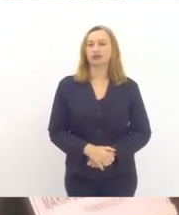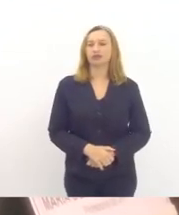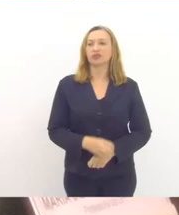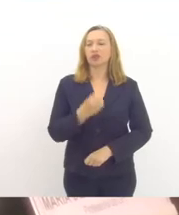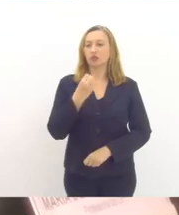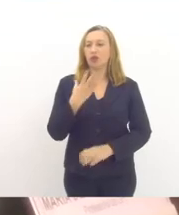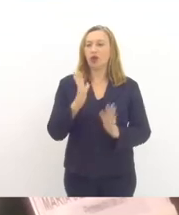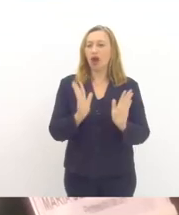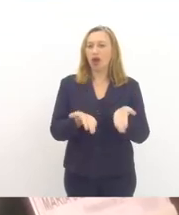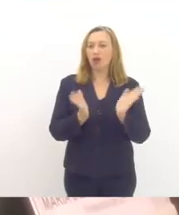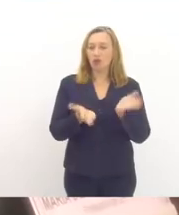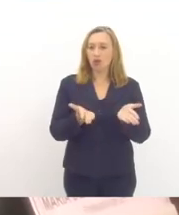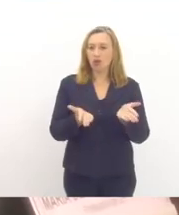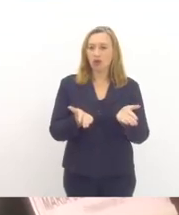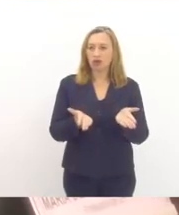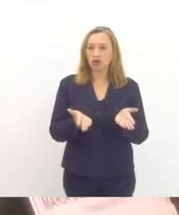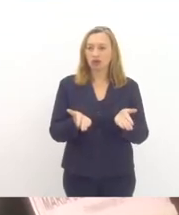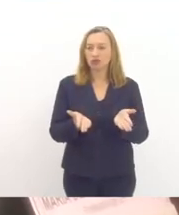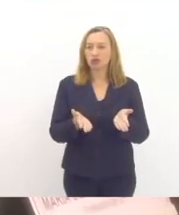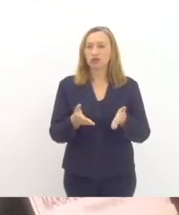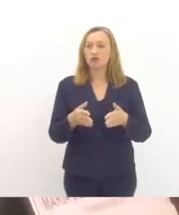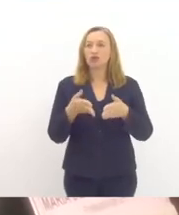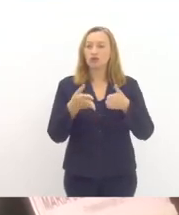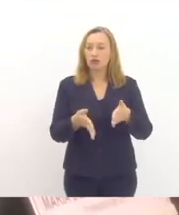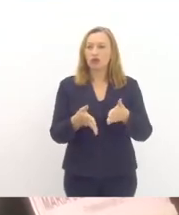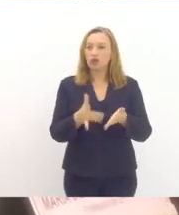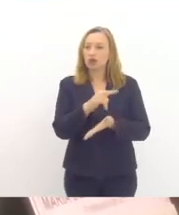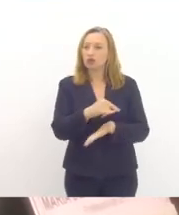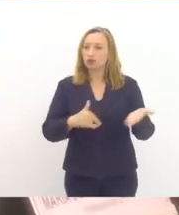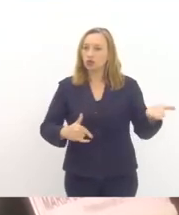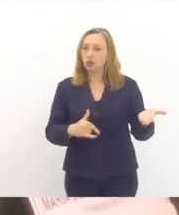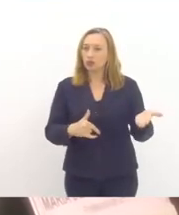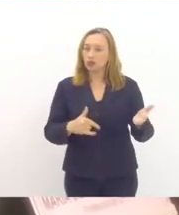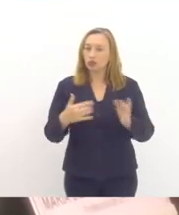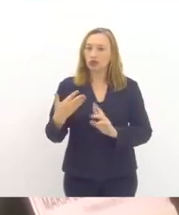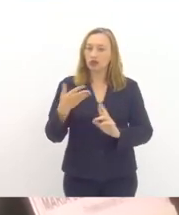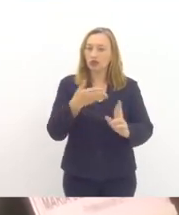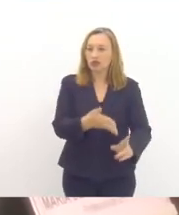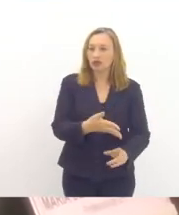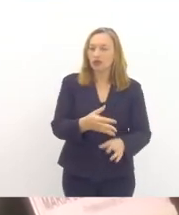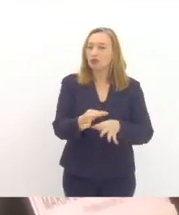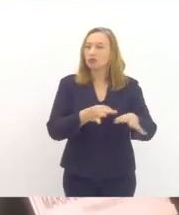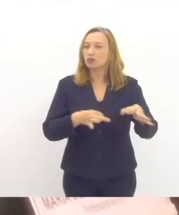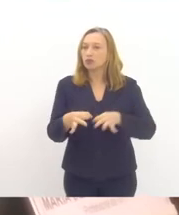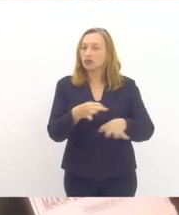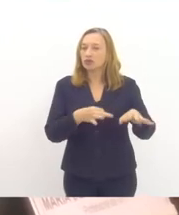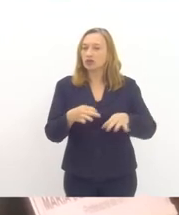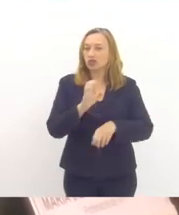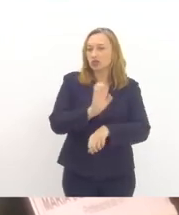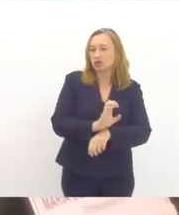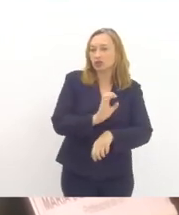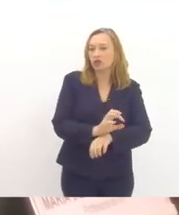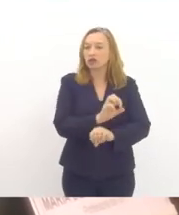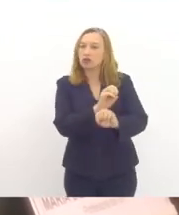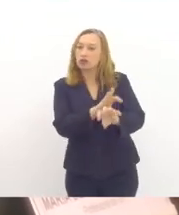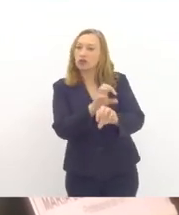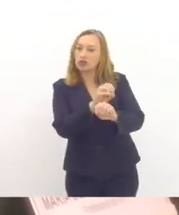Bom, agora, remetendo especificamente ao documento referência do Plano Estadual de Educação, que todos sabemos